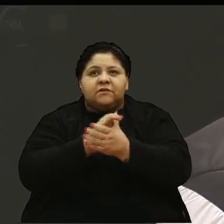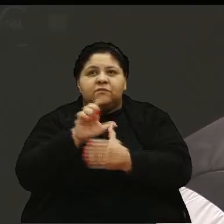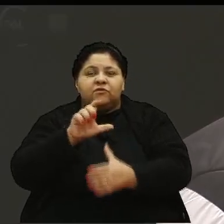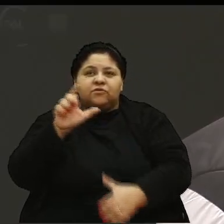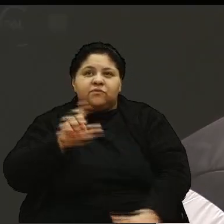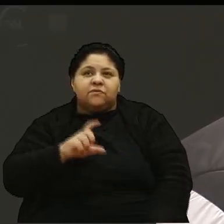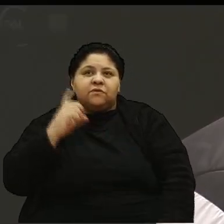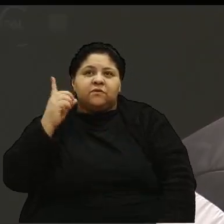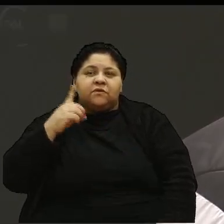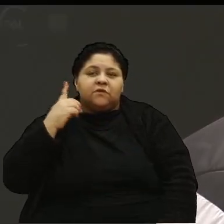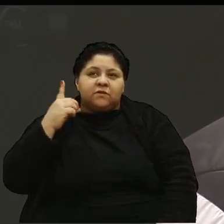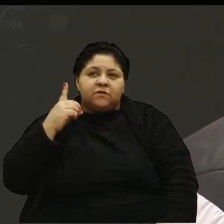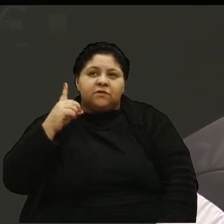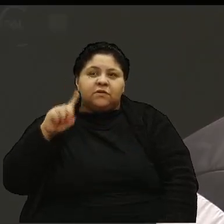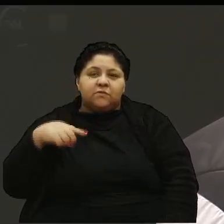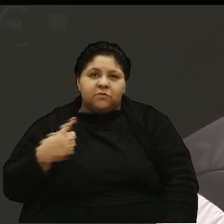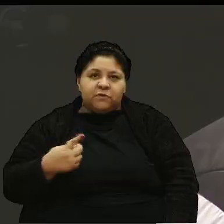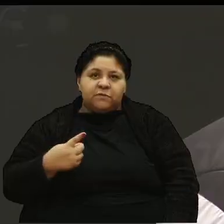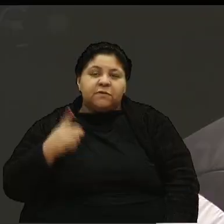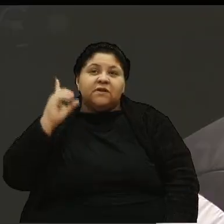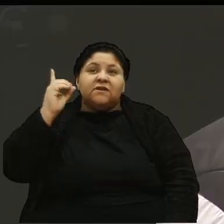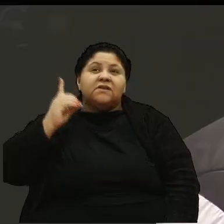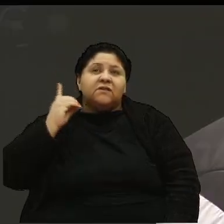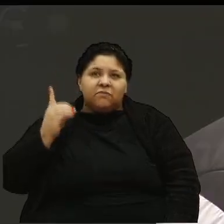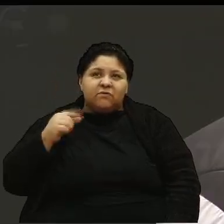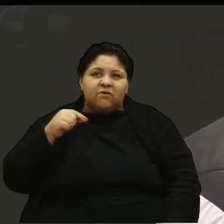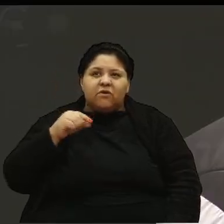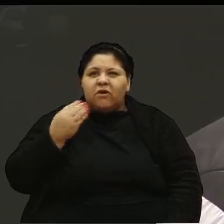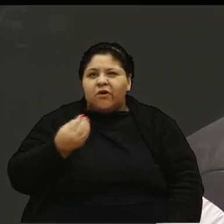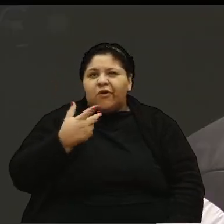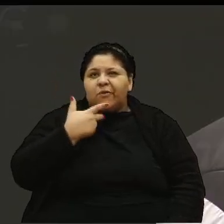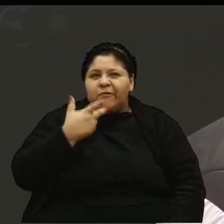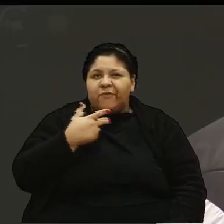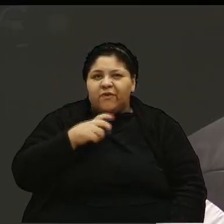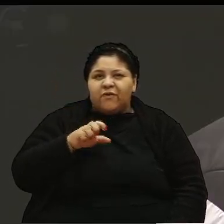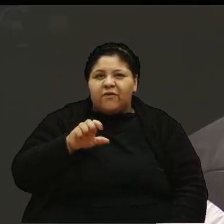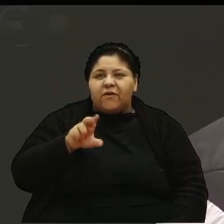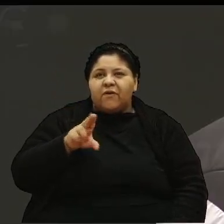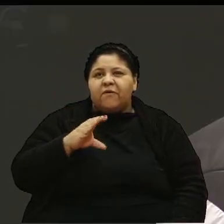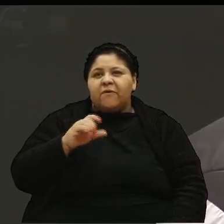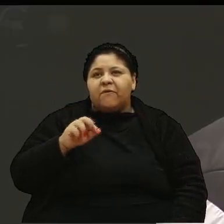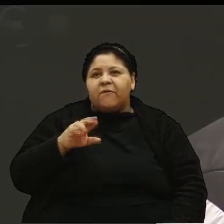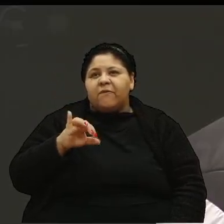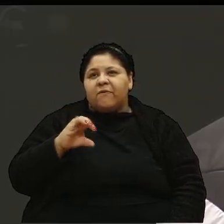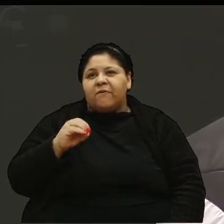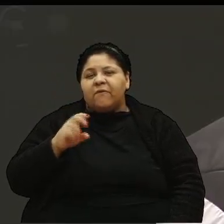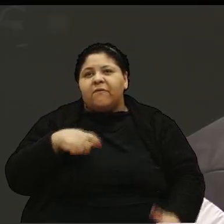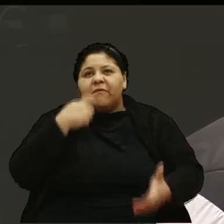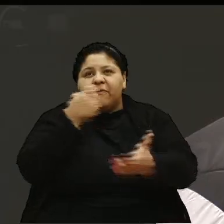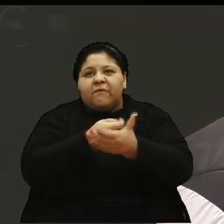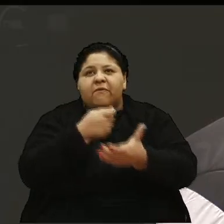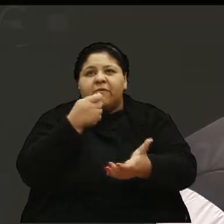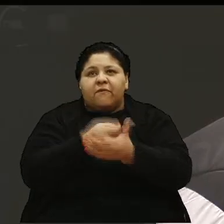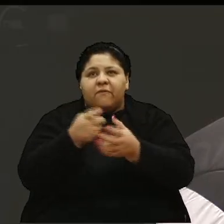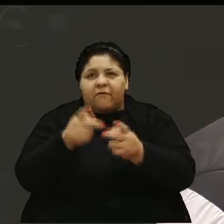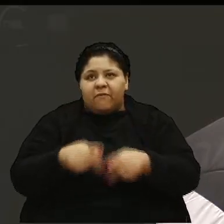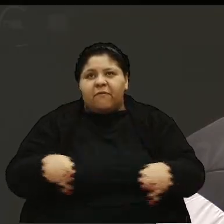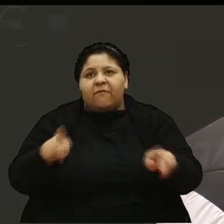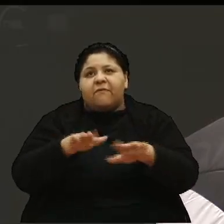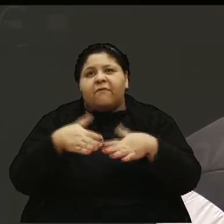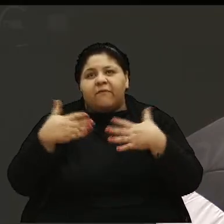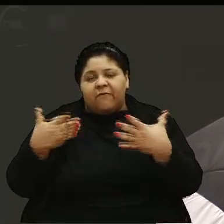Ballester Laferte. Como bem relatou Raul Carrion, ela vive nas lutas e nas vitórias do nosso povo. Então,